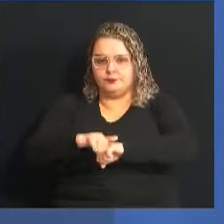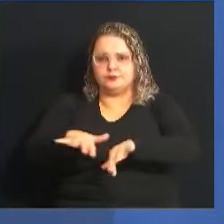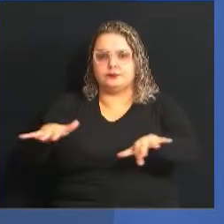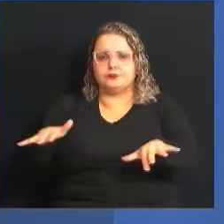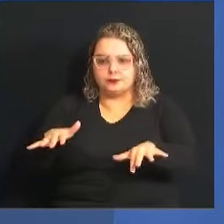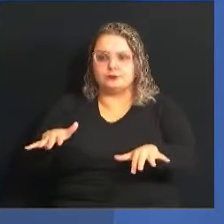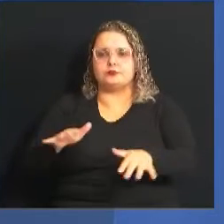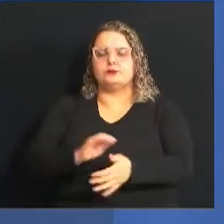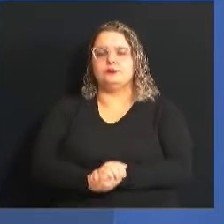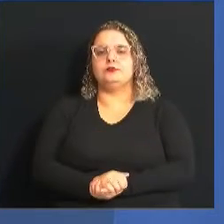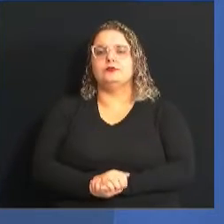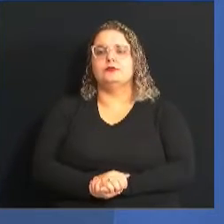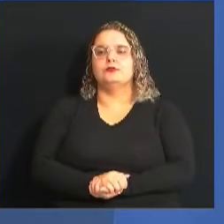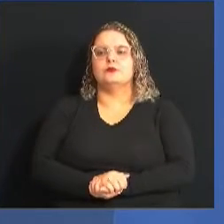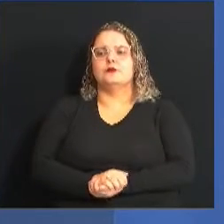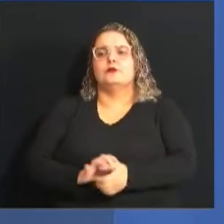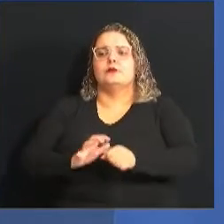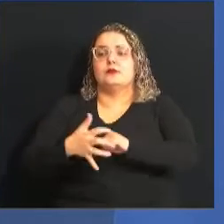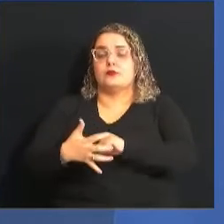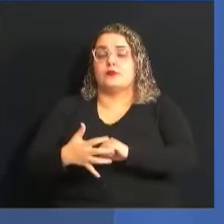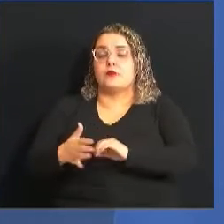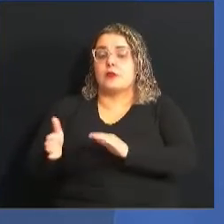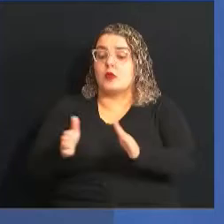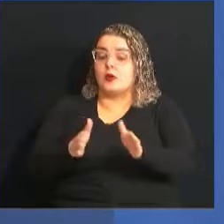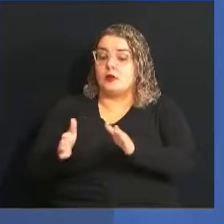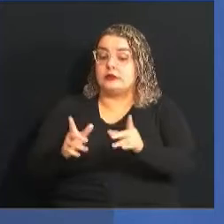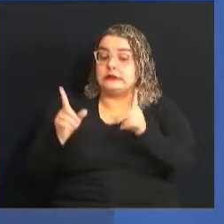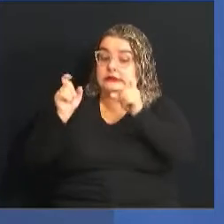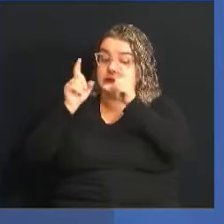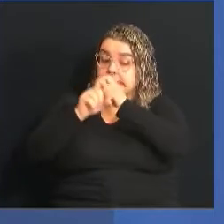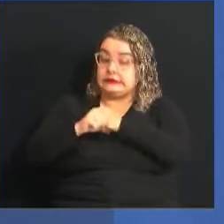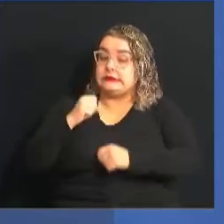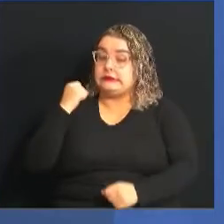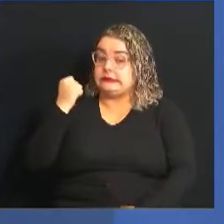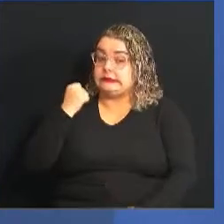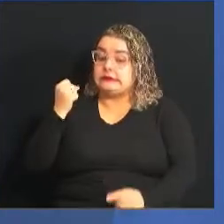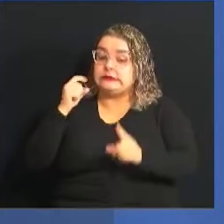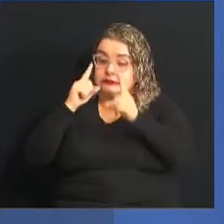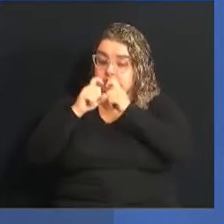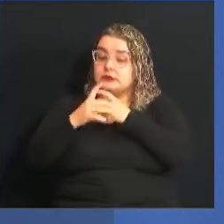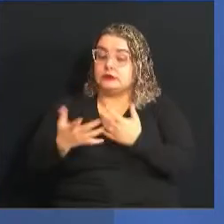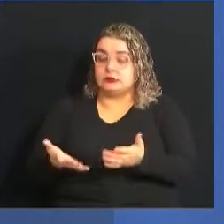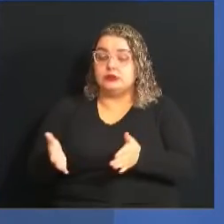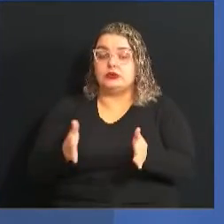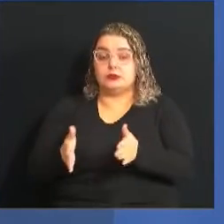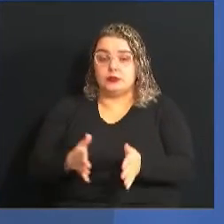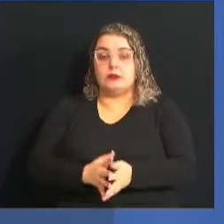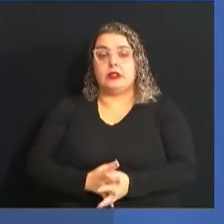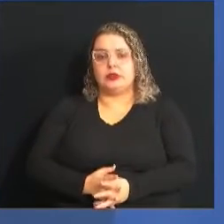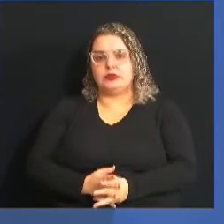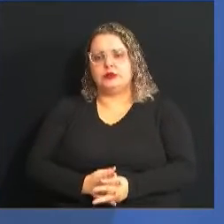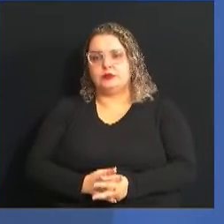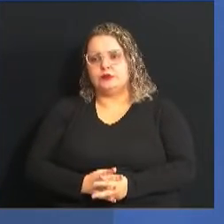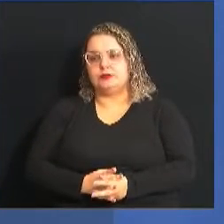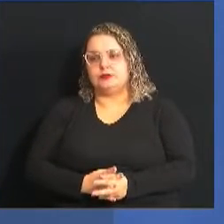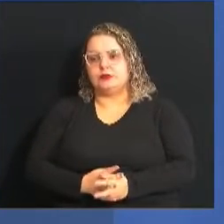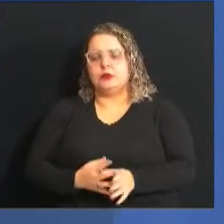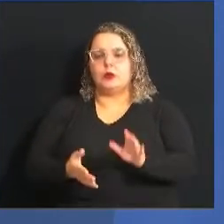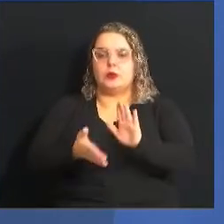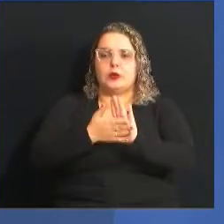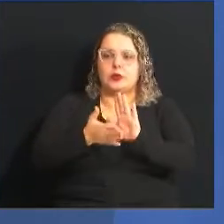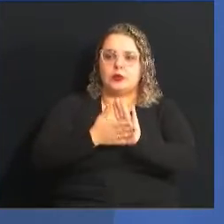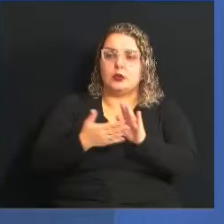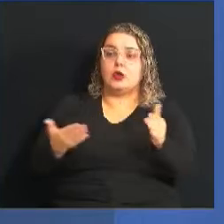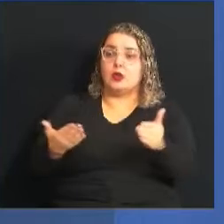à Covid-19, aquele momento mais difícil da pandemia. Então ela está sendo proposta e